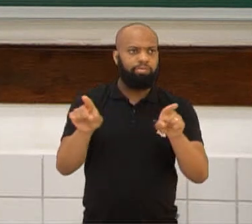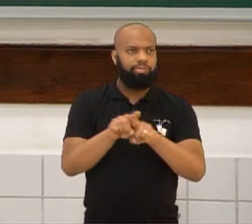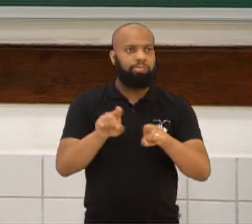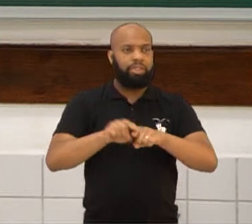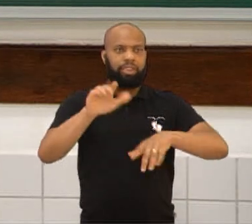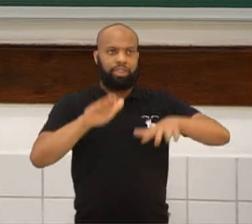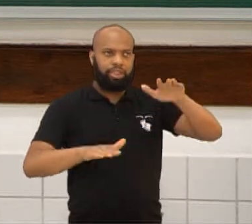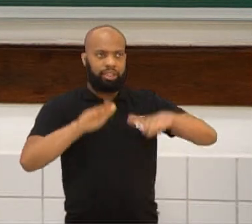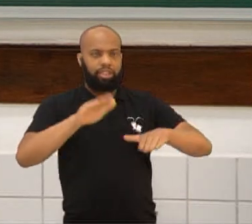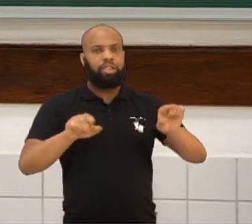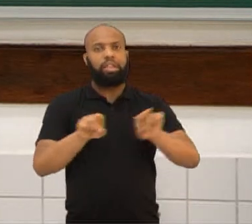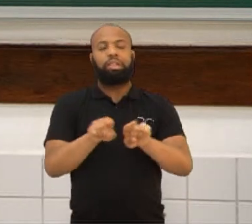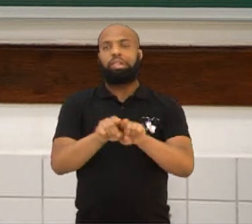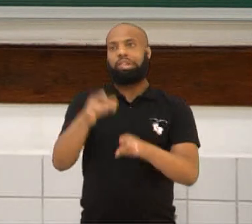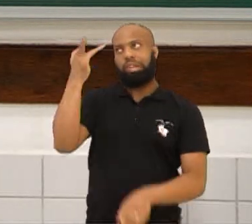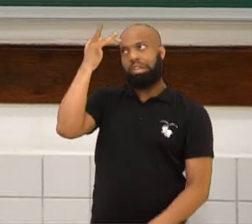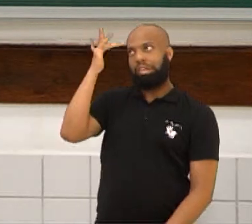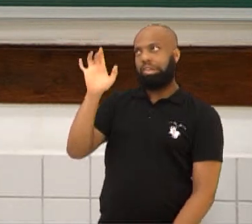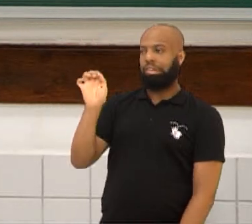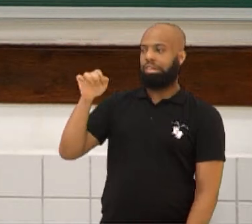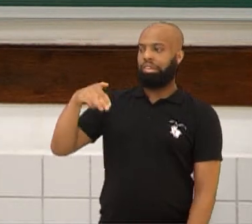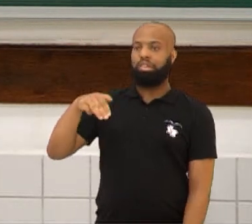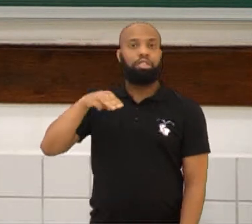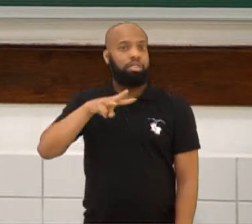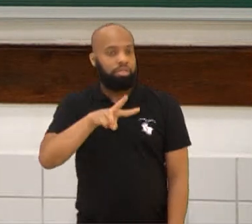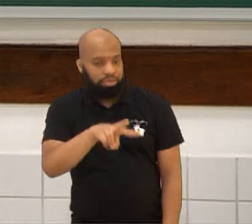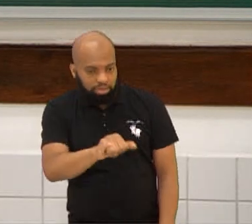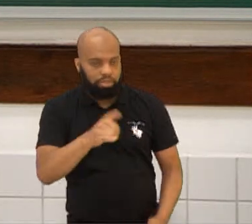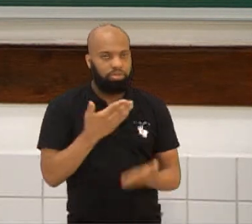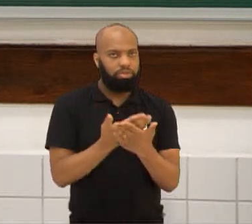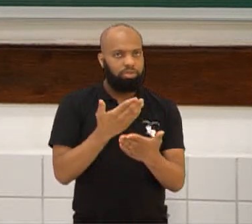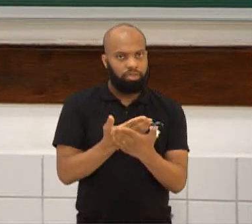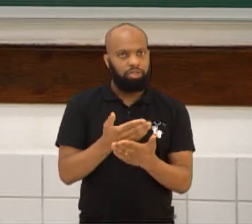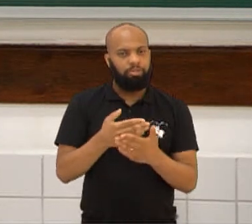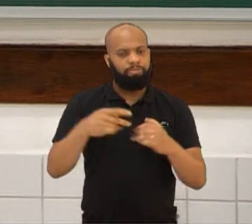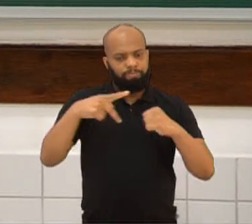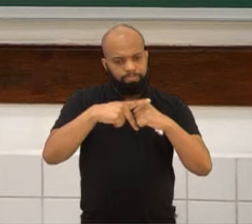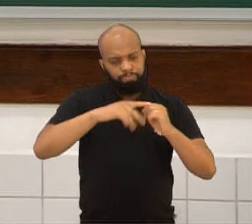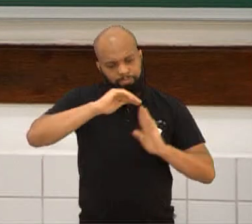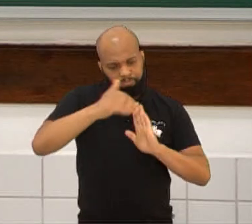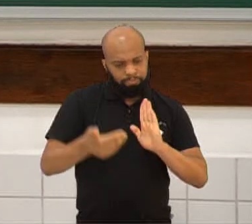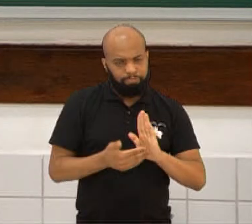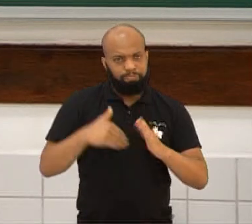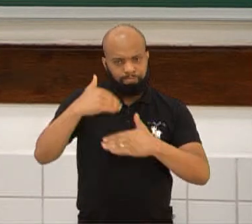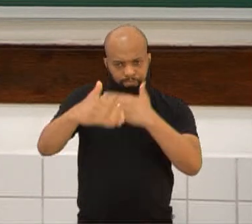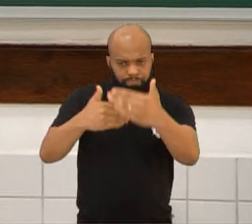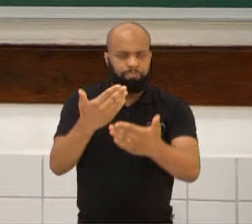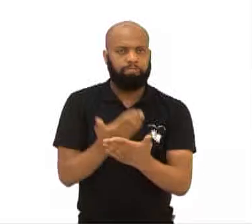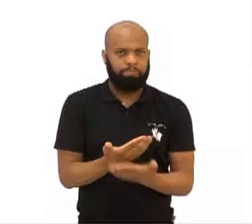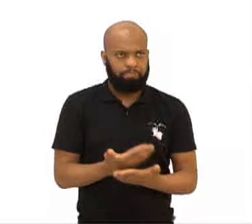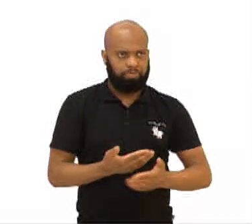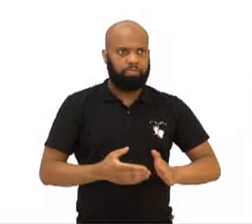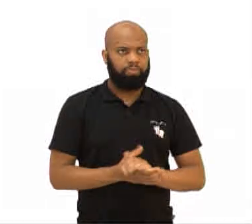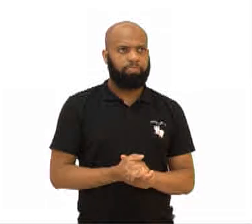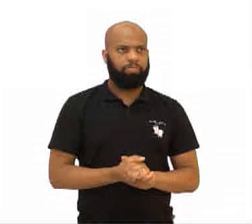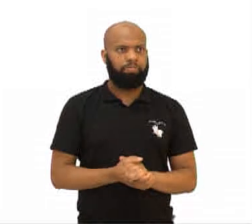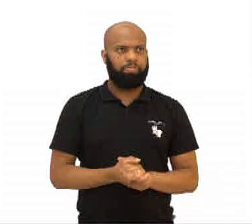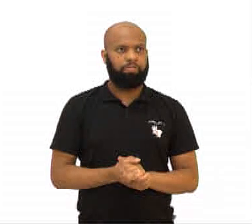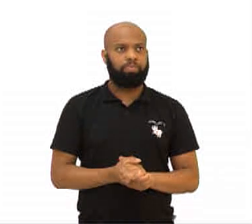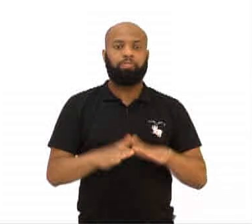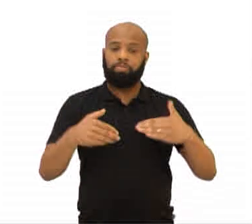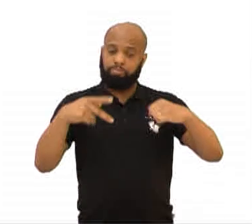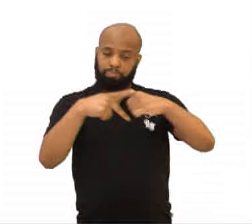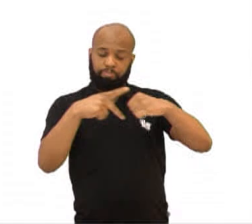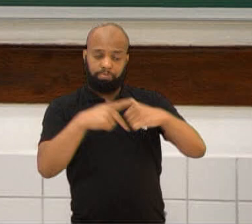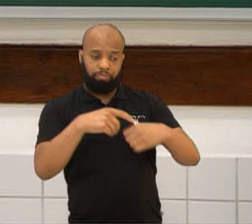indefinidos. Nós iremos estudar todos esses ao longo das próximas aulas, ok? São palavras, os pronomes pessoais